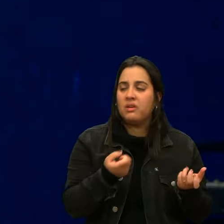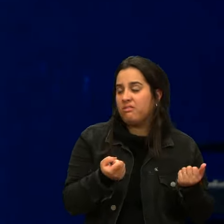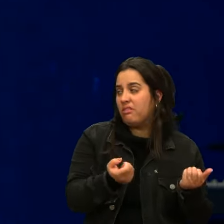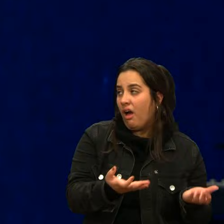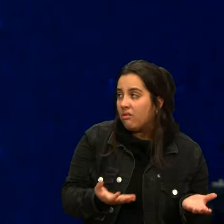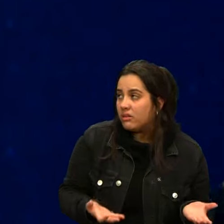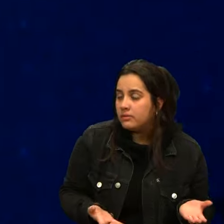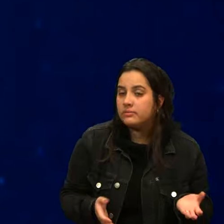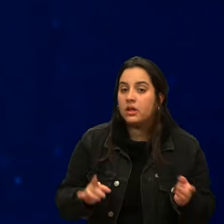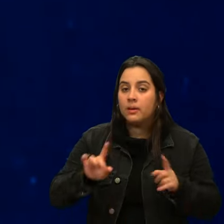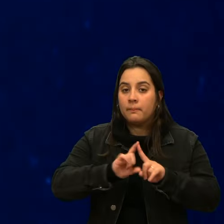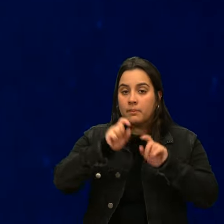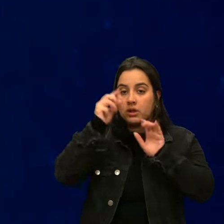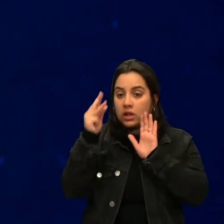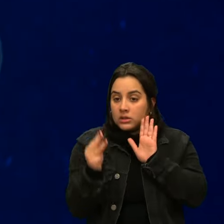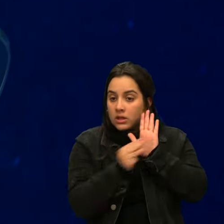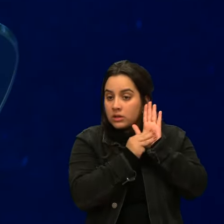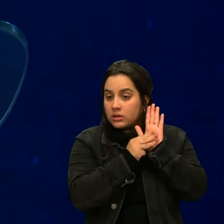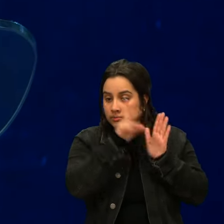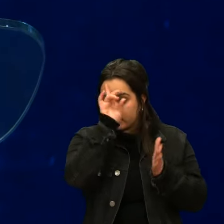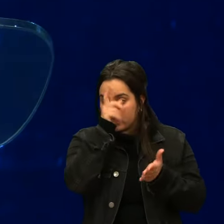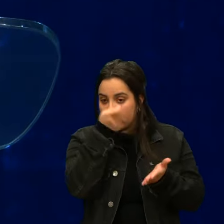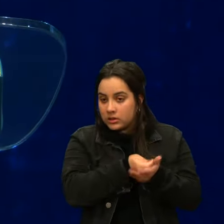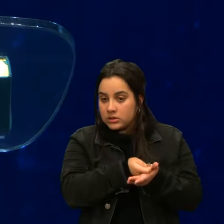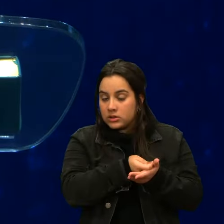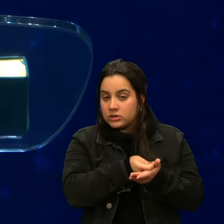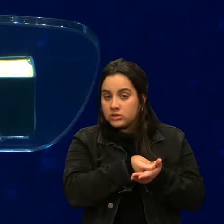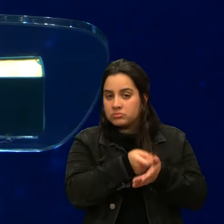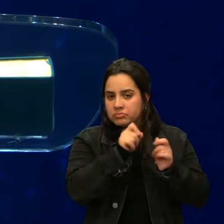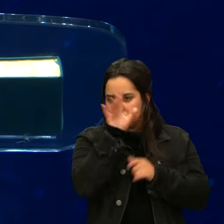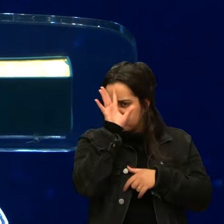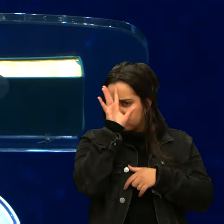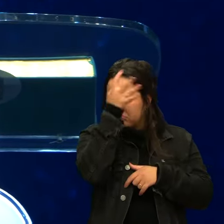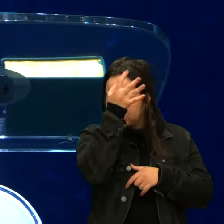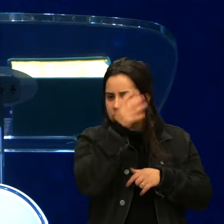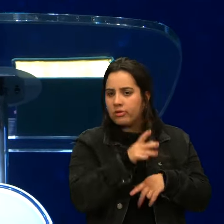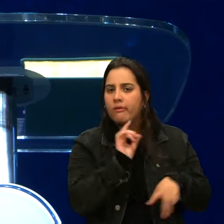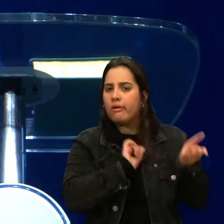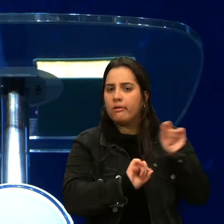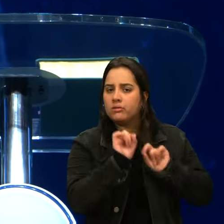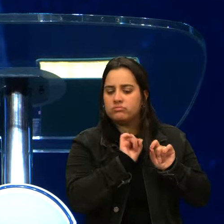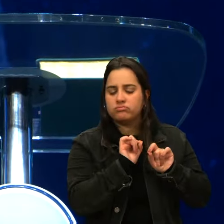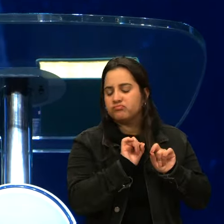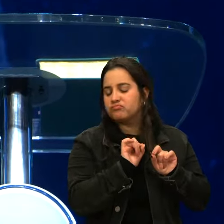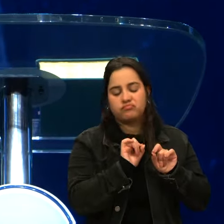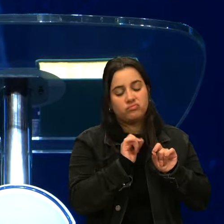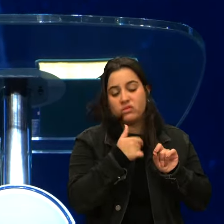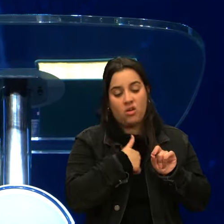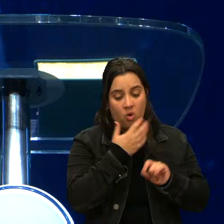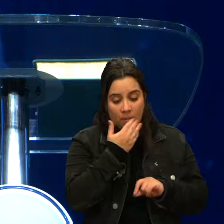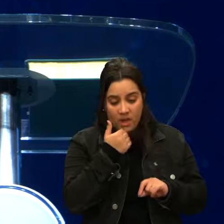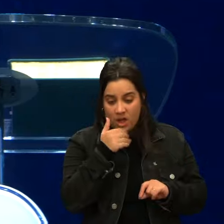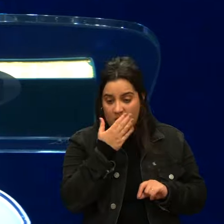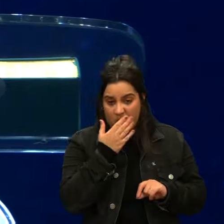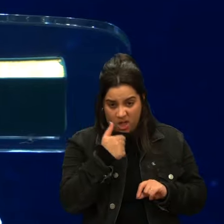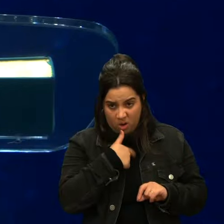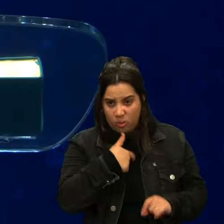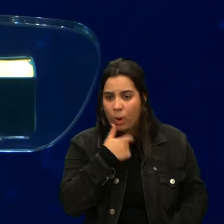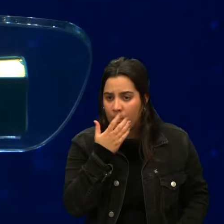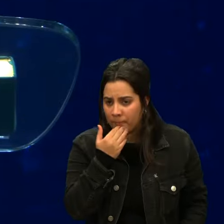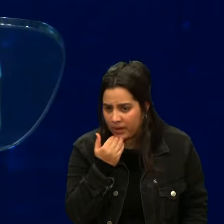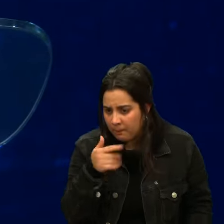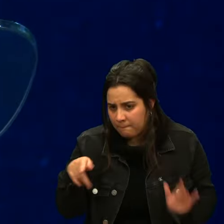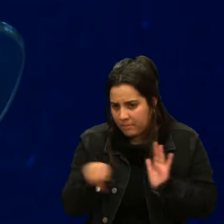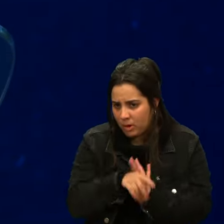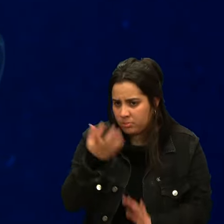Só que Daniel, ele decide, ele toma uma decisão que ele não iria comer aquela comida. E ele vai conversar ali com o